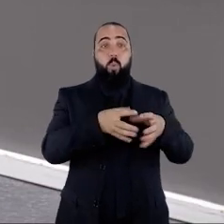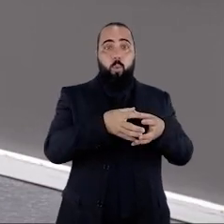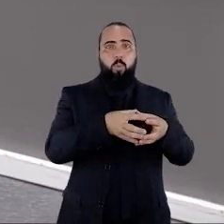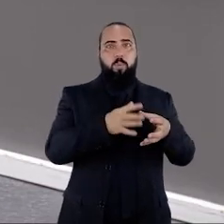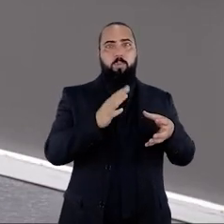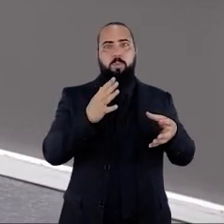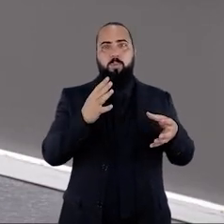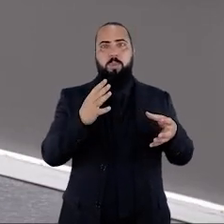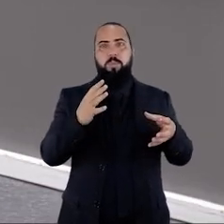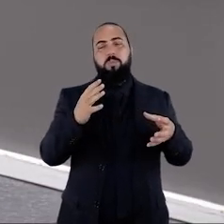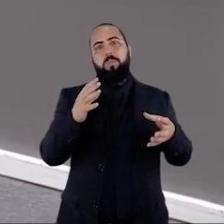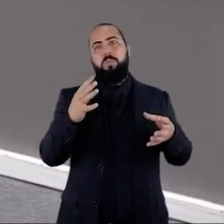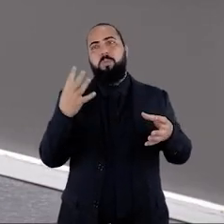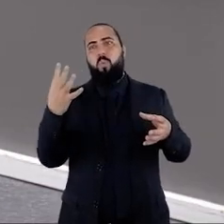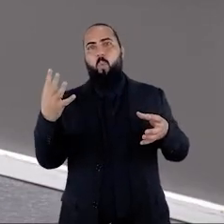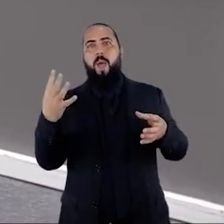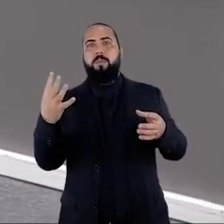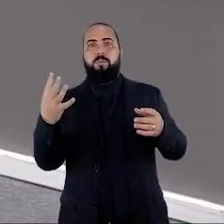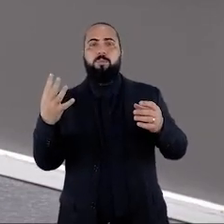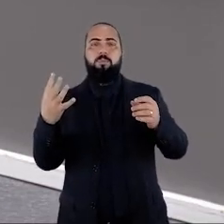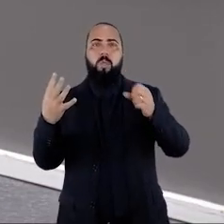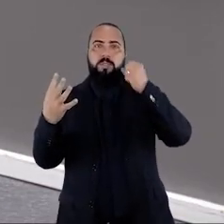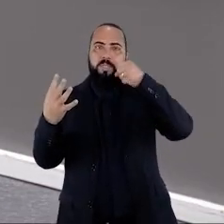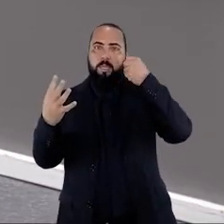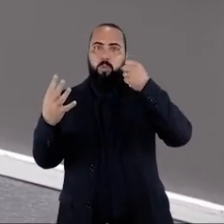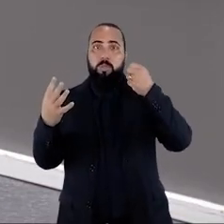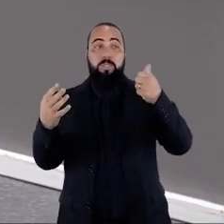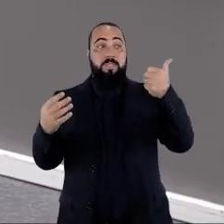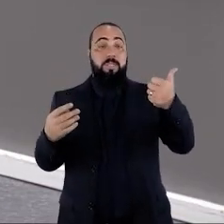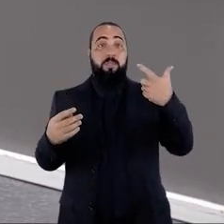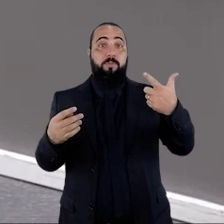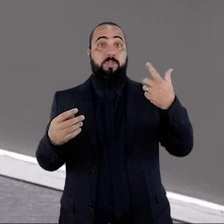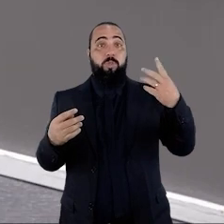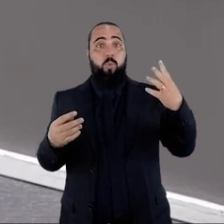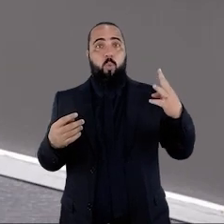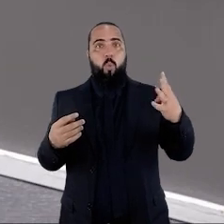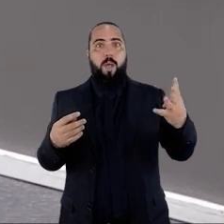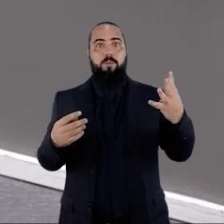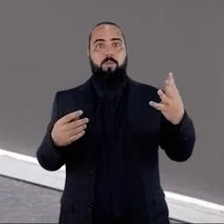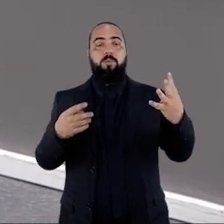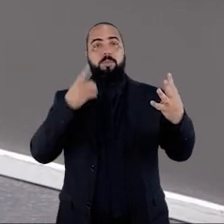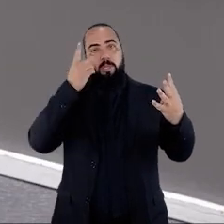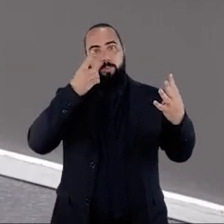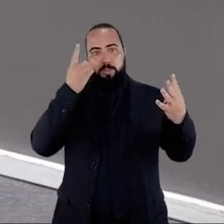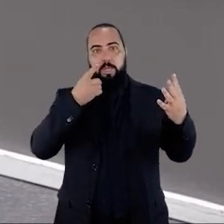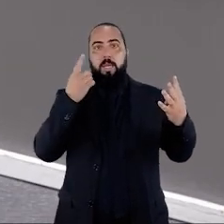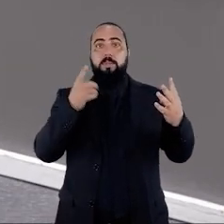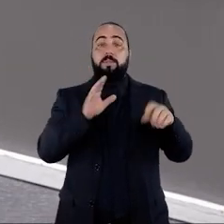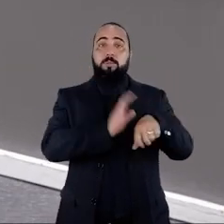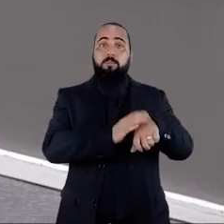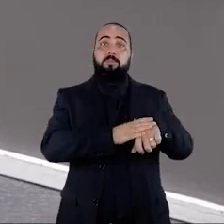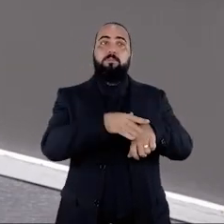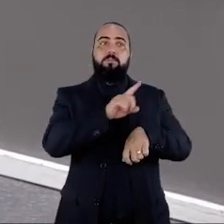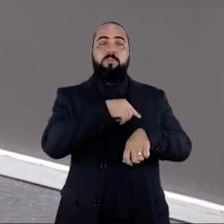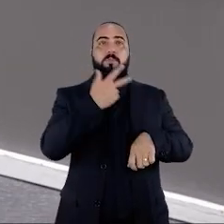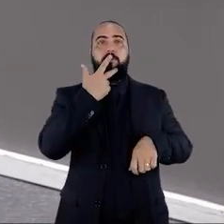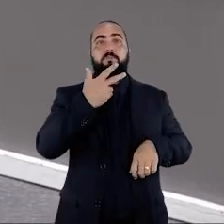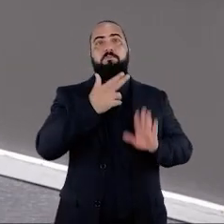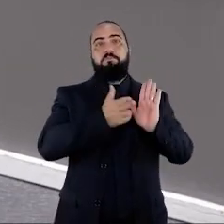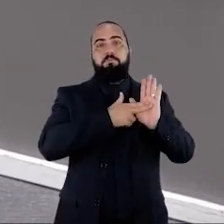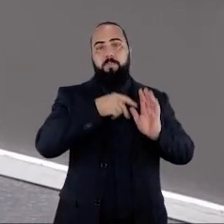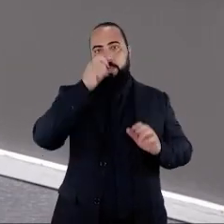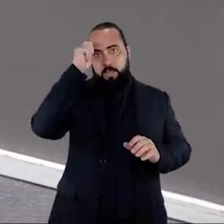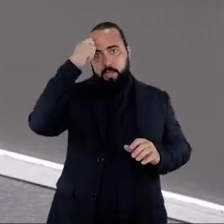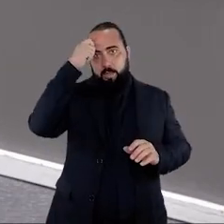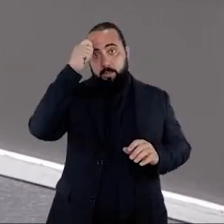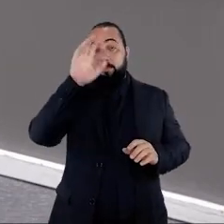apenas 4 de um total de 81 senadores e senadoras, e 124 de um total de 513 deputados e deputadas se autodeclaram